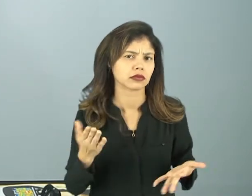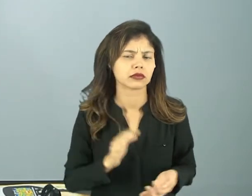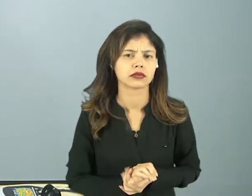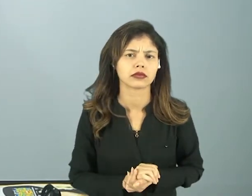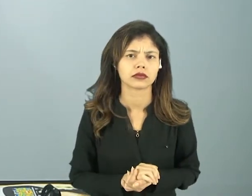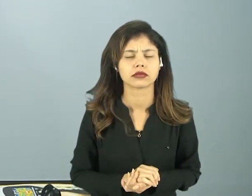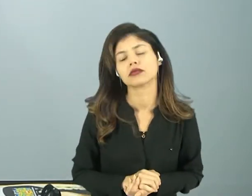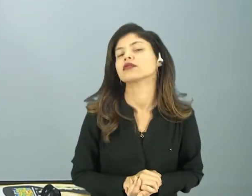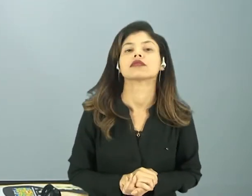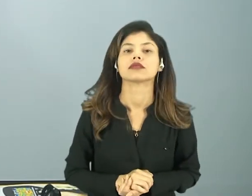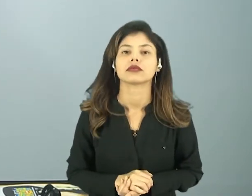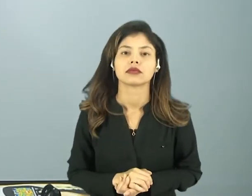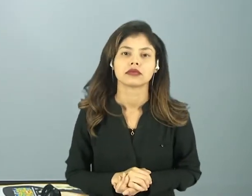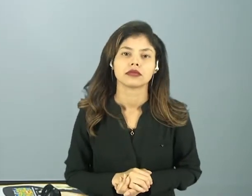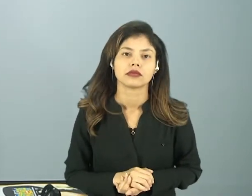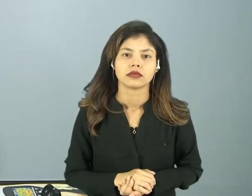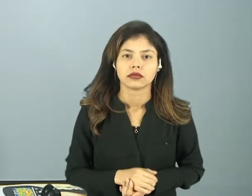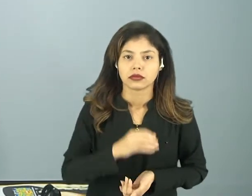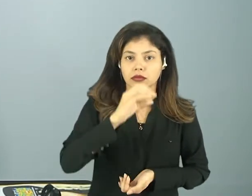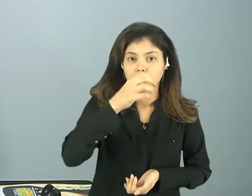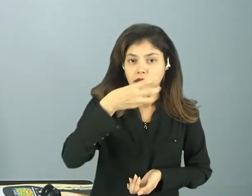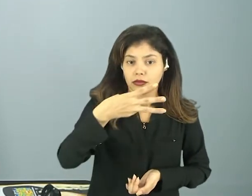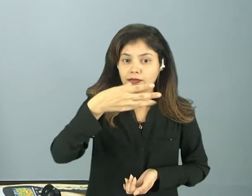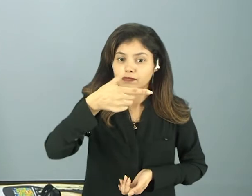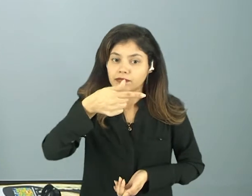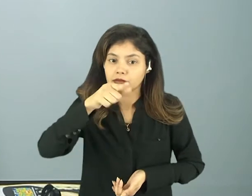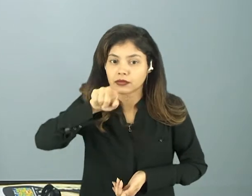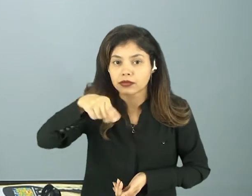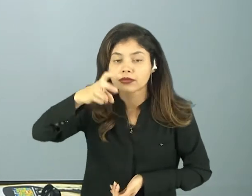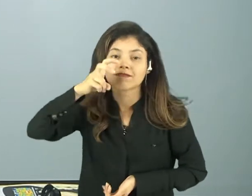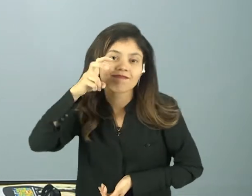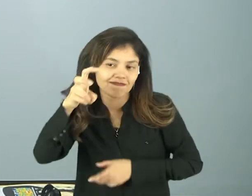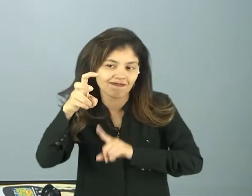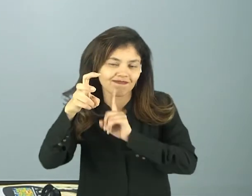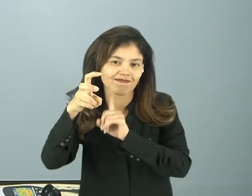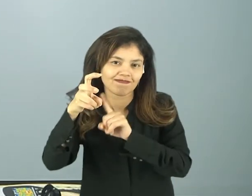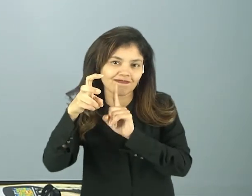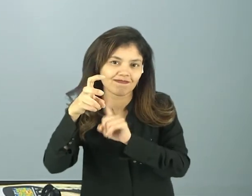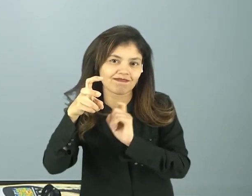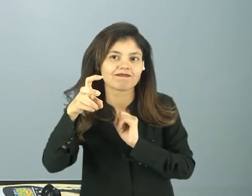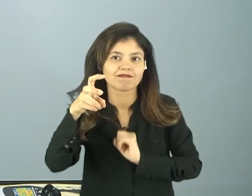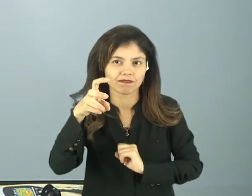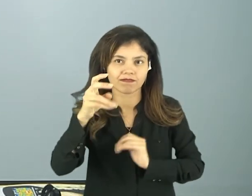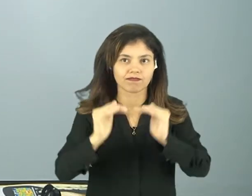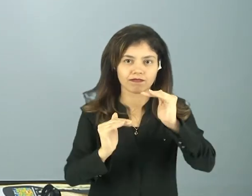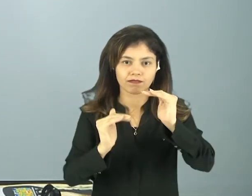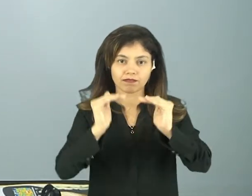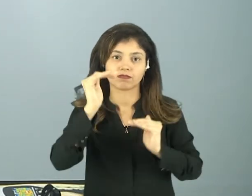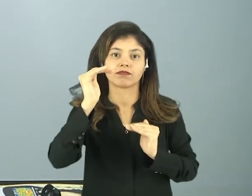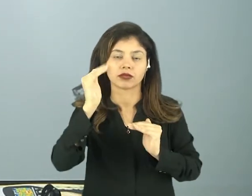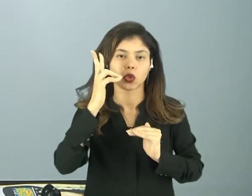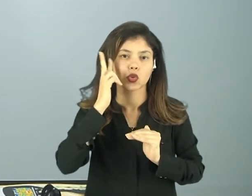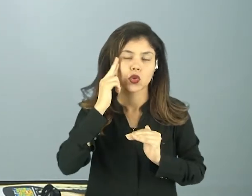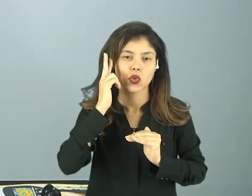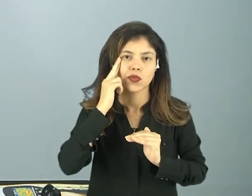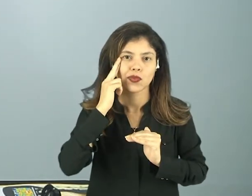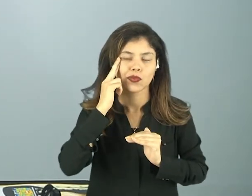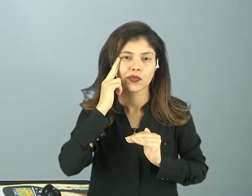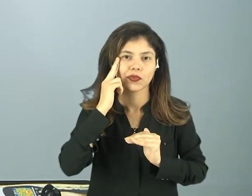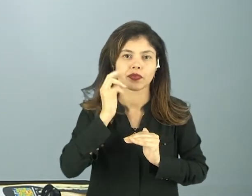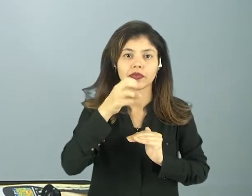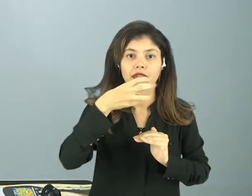Ela está com meio grau, acima do normal, que o normal não